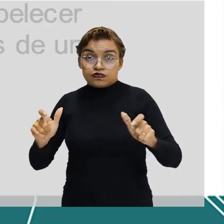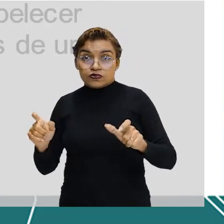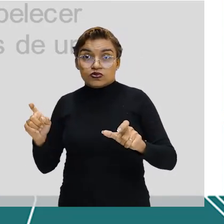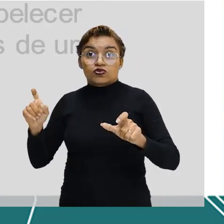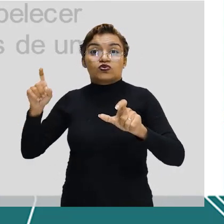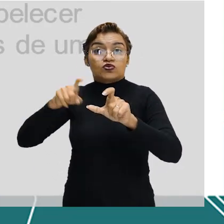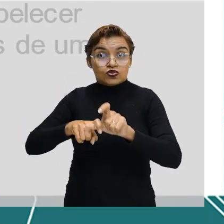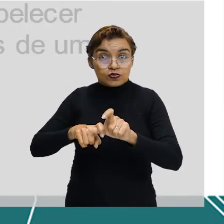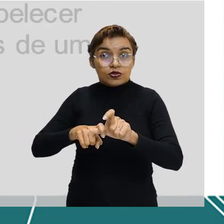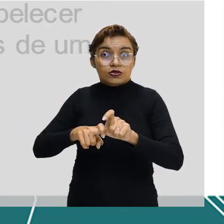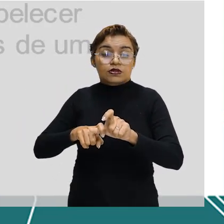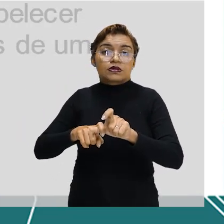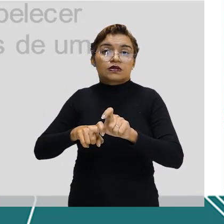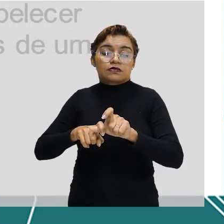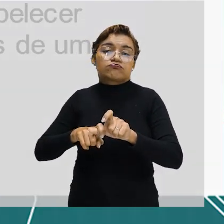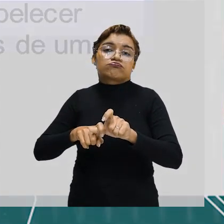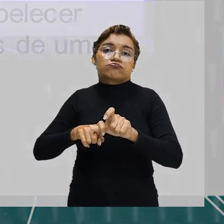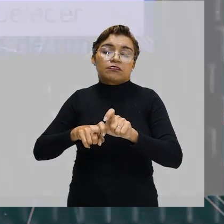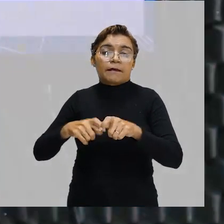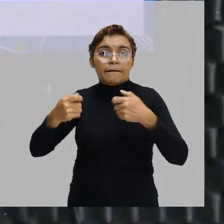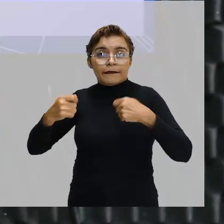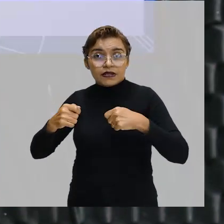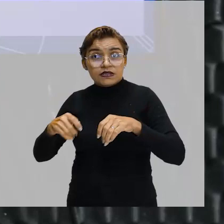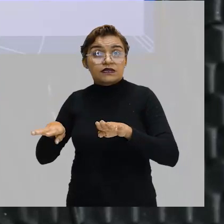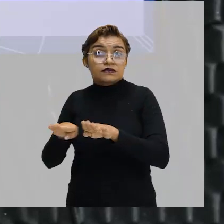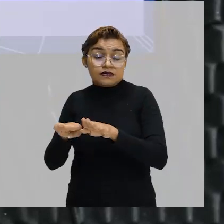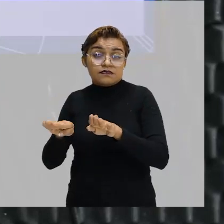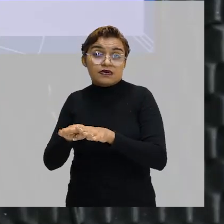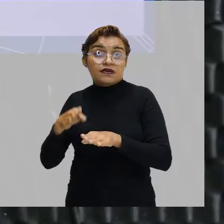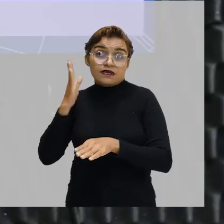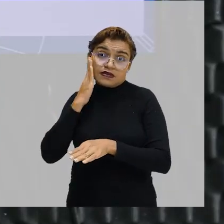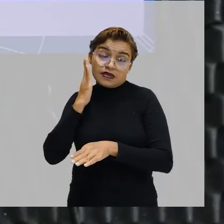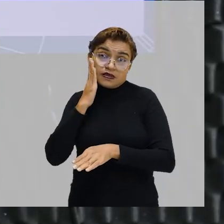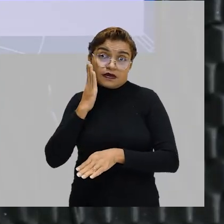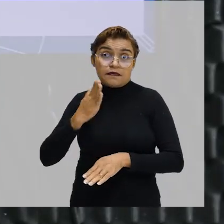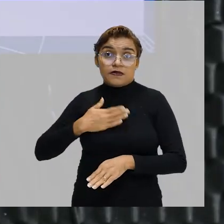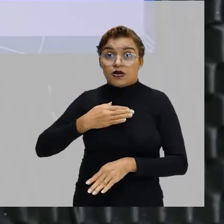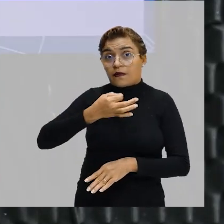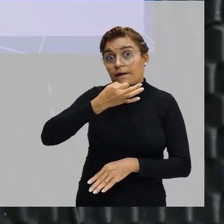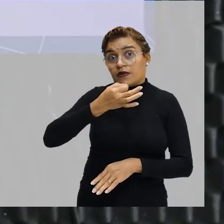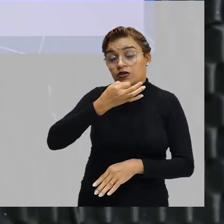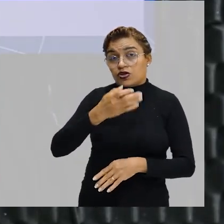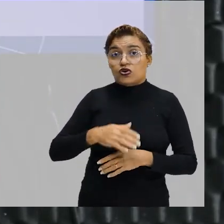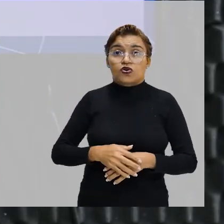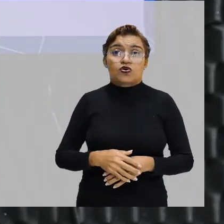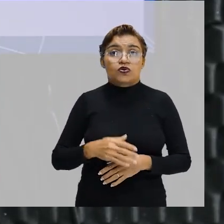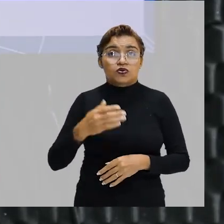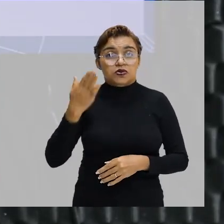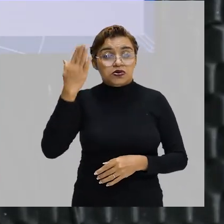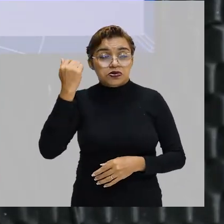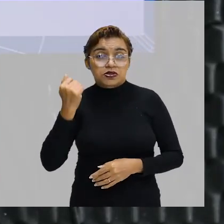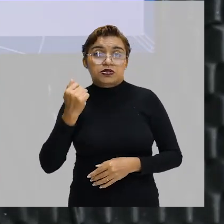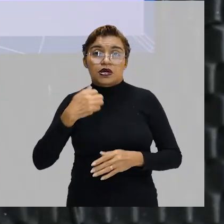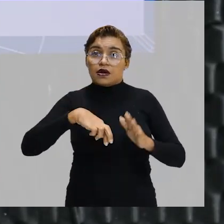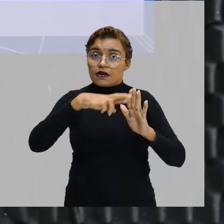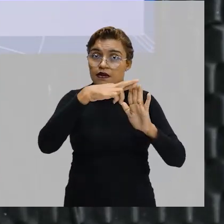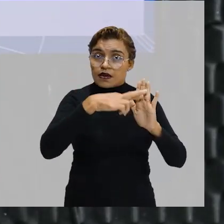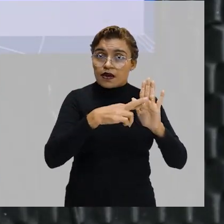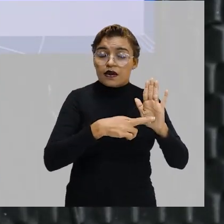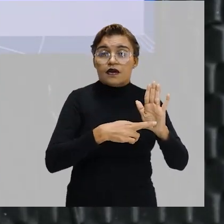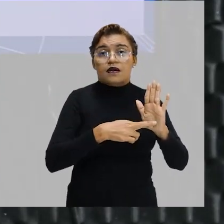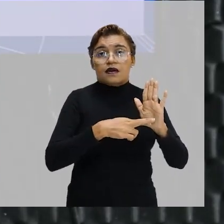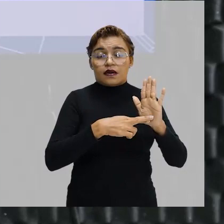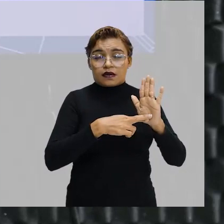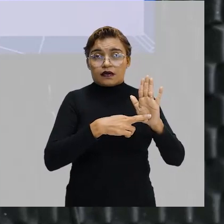todo essa concatenação, tá, das minhas ideias, daquilo que eu sei de língua portuguesa, das regras que eu vou aprendendo.